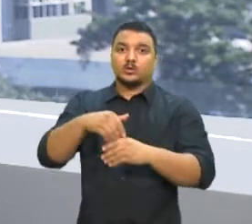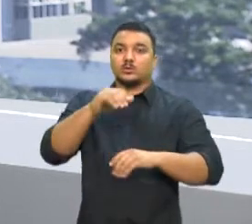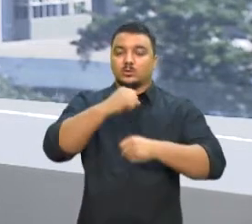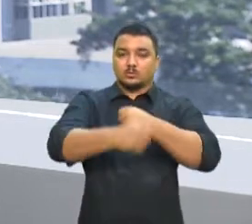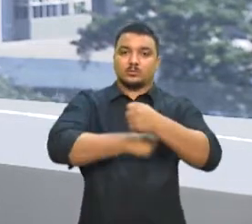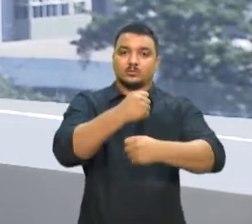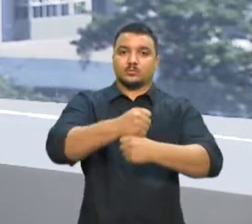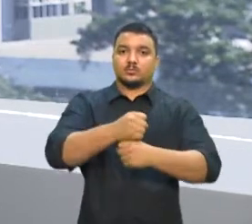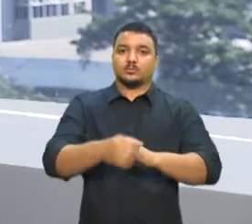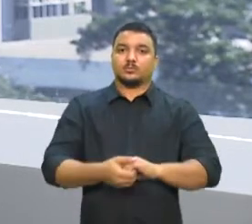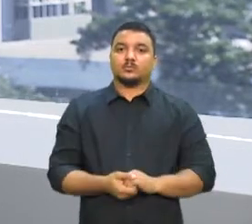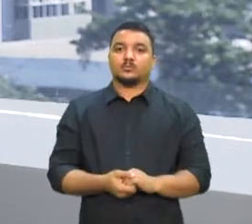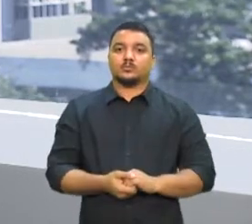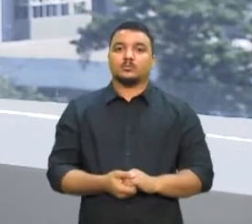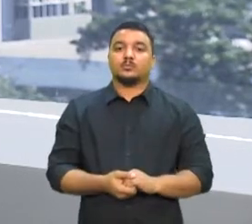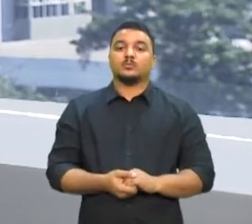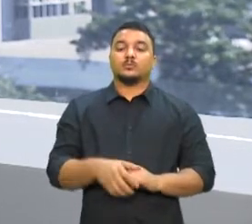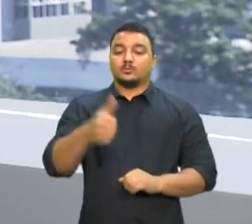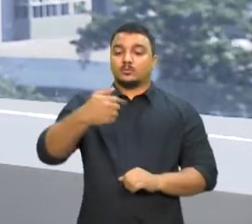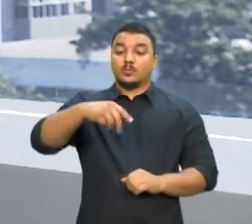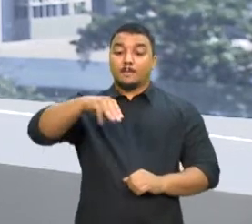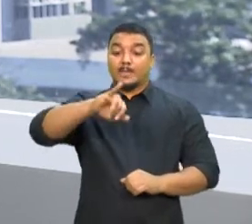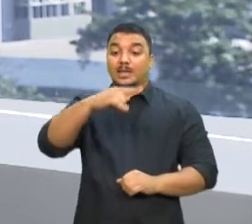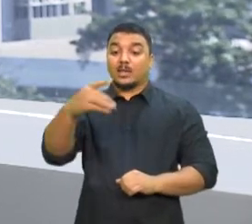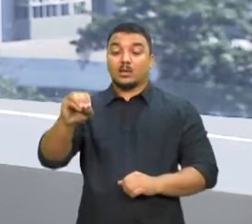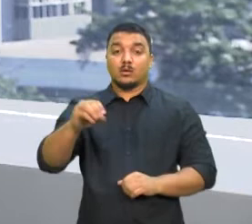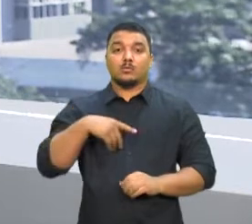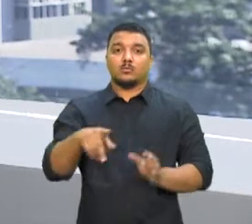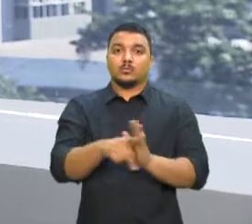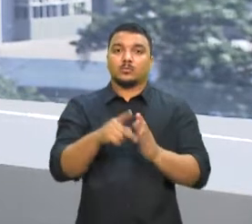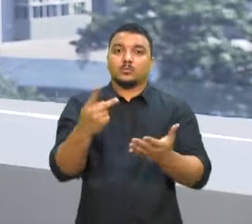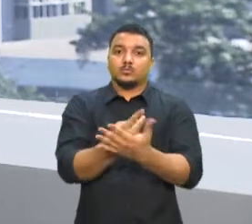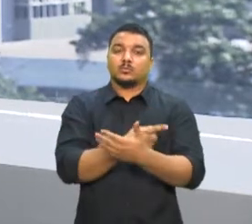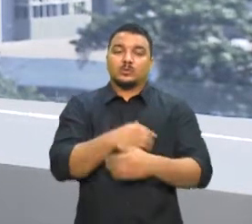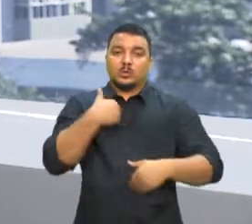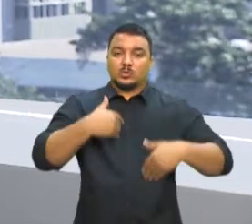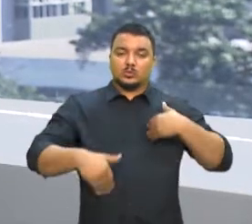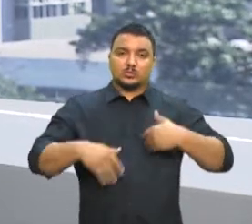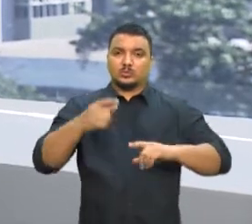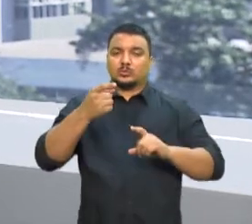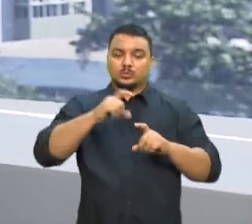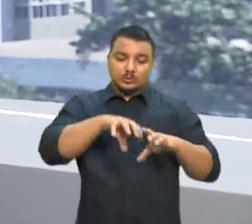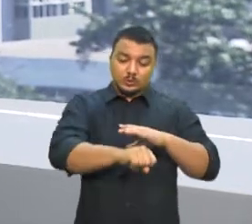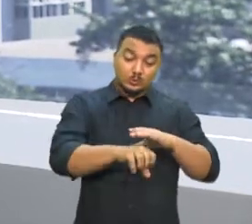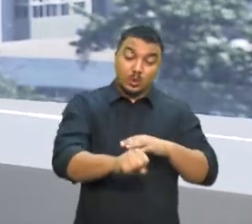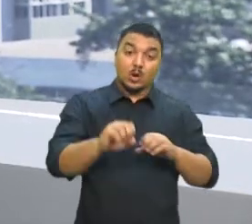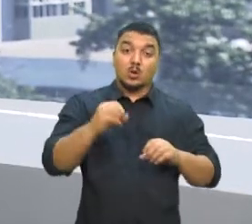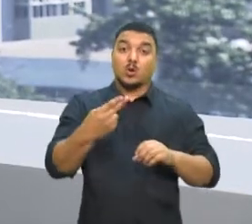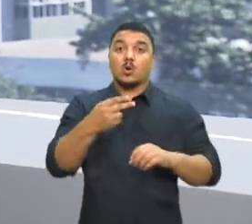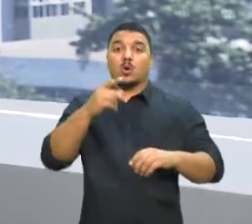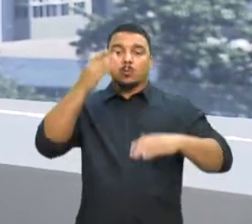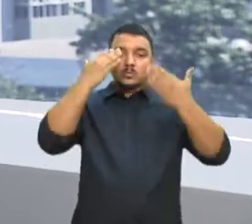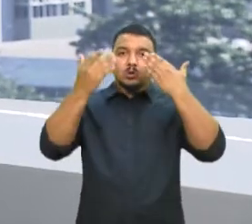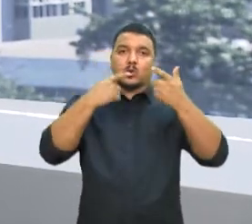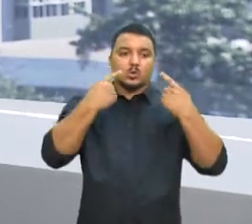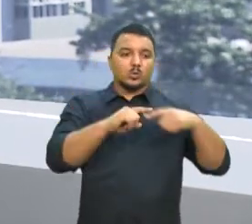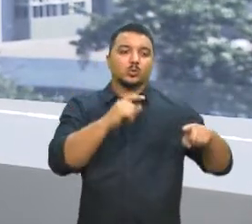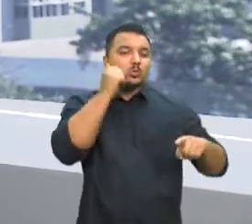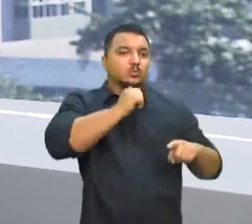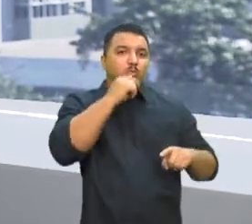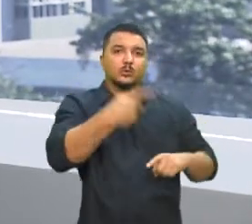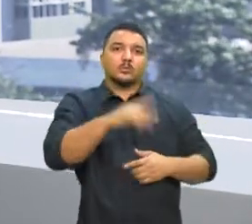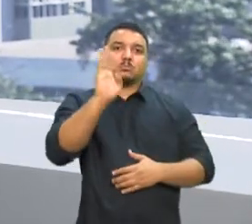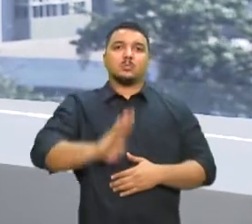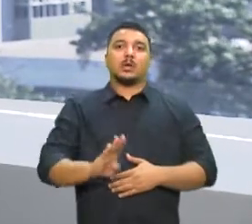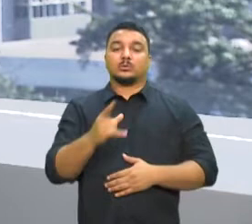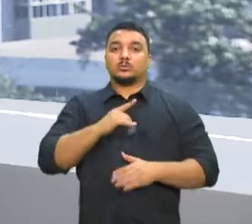vem. 17 milhões de casos de agressão física, sexual ou psicológica contra mulheres no Brasil